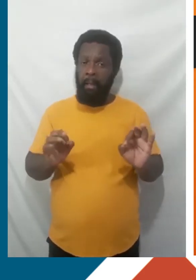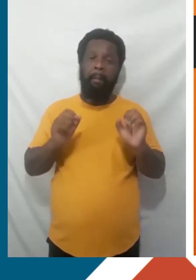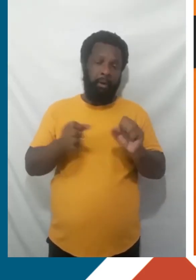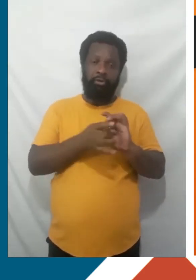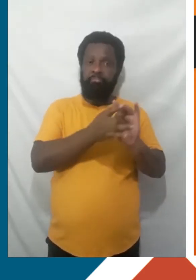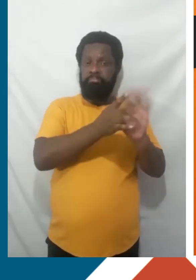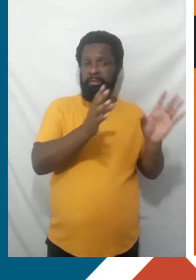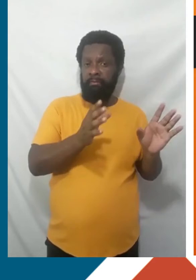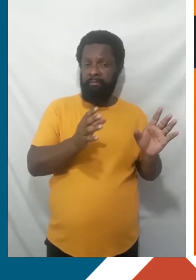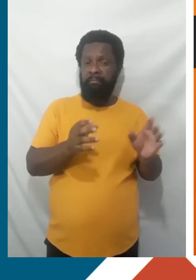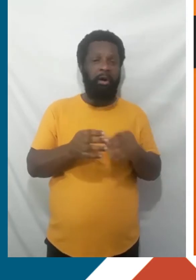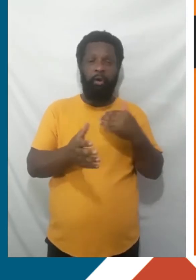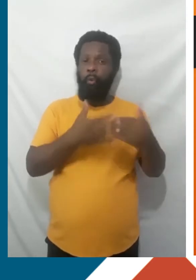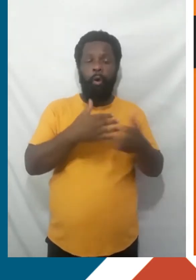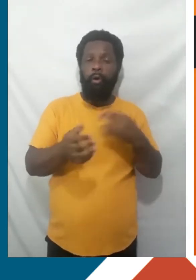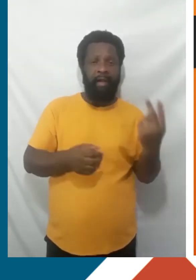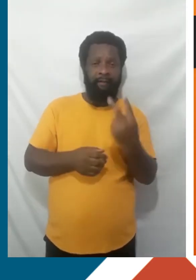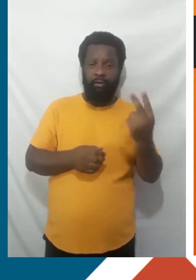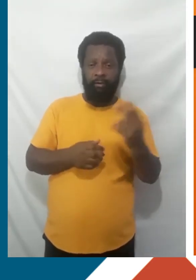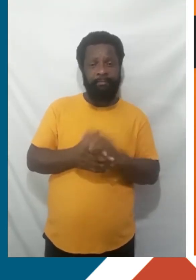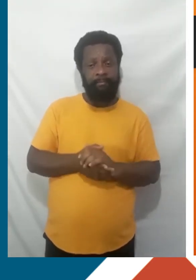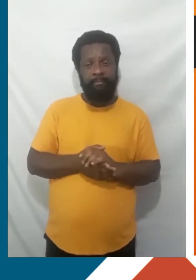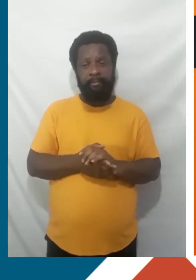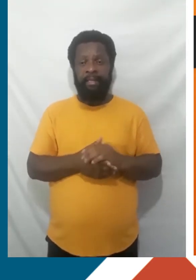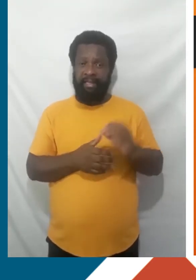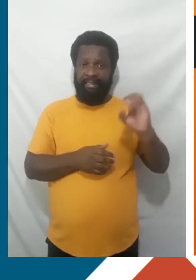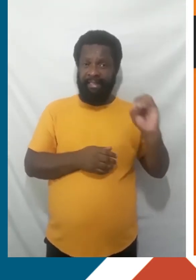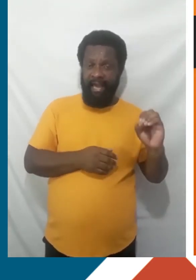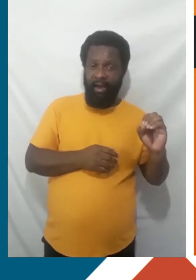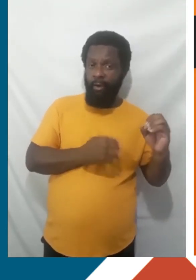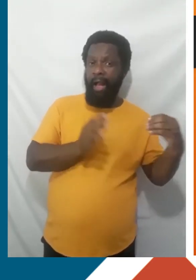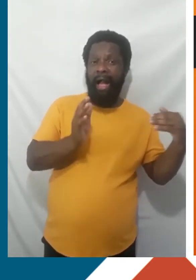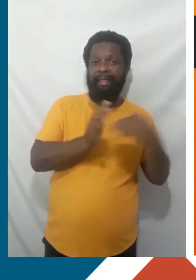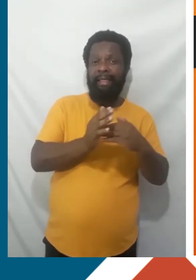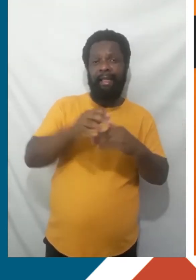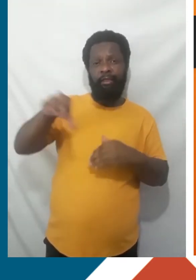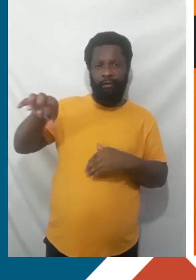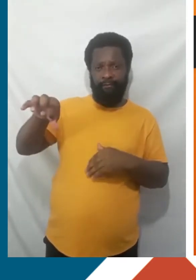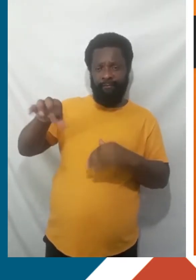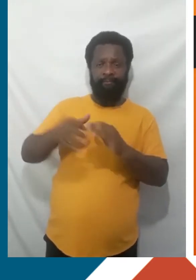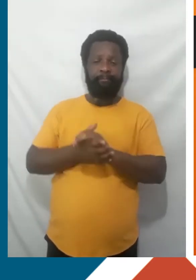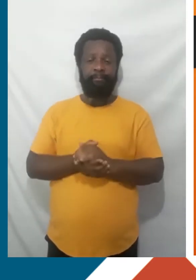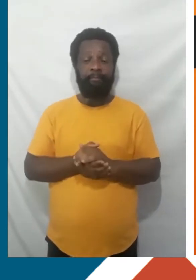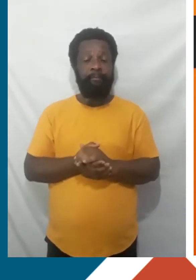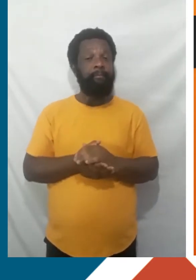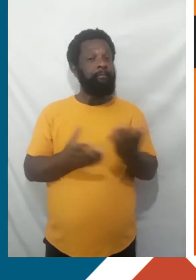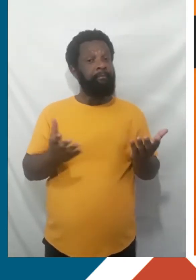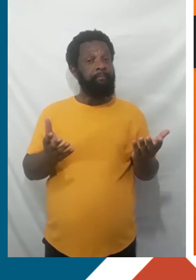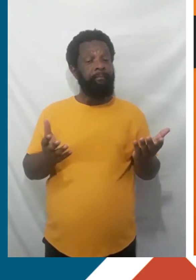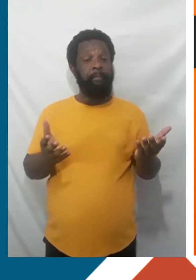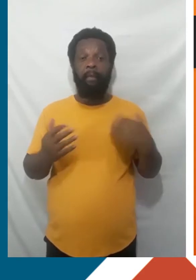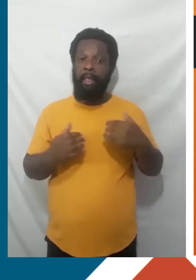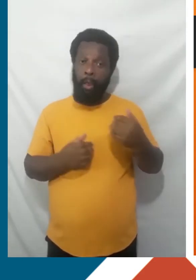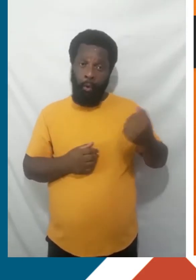há restrições, pode assumir qualquer valor inteiro, desde 0 até 9. Com